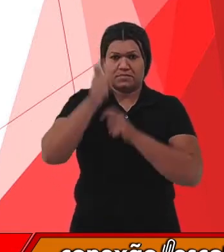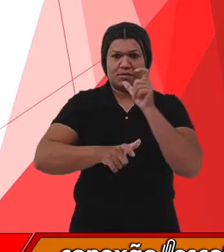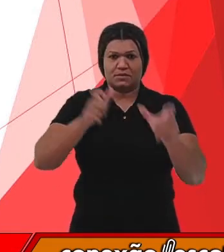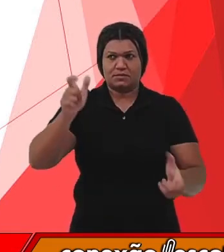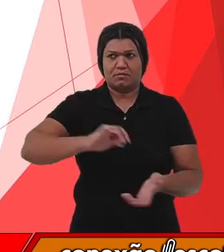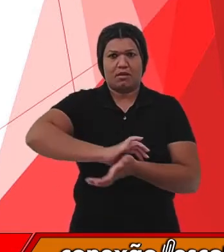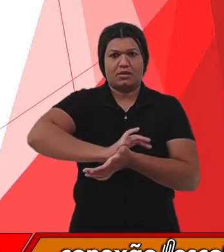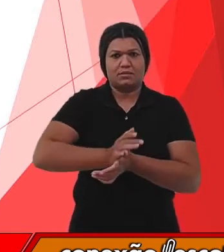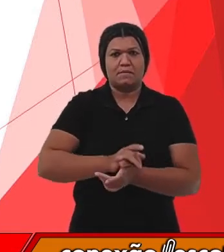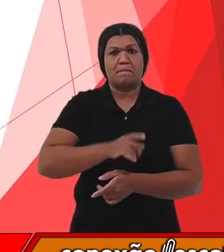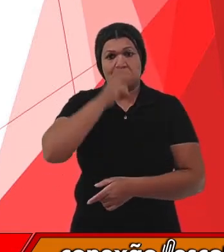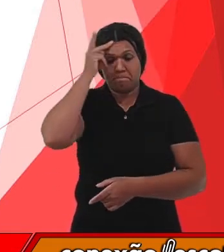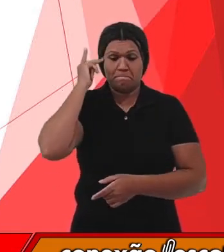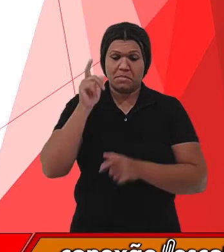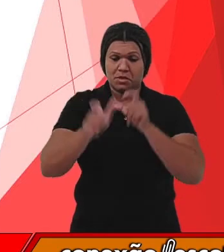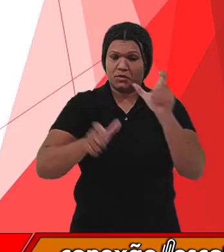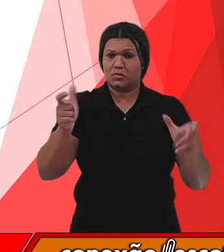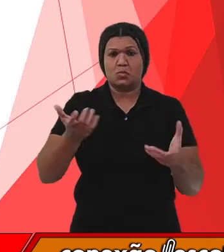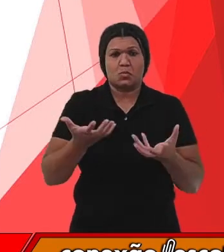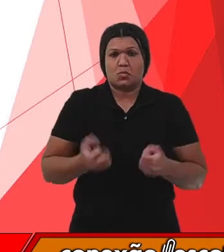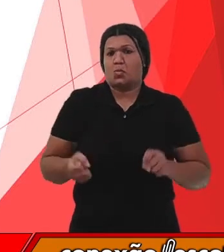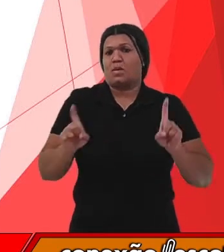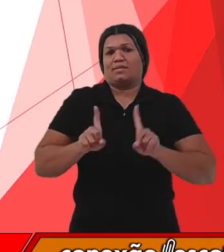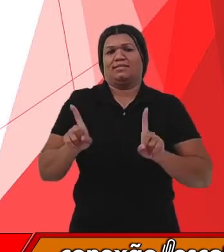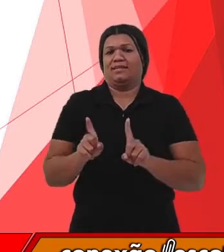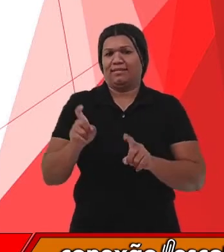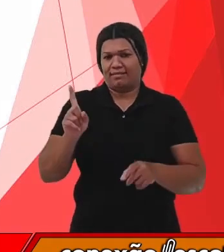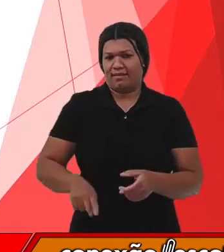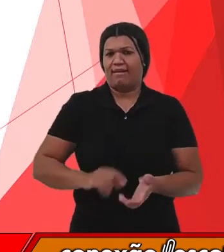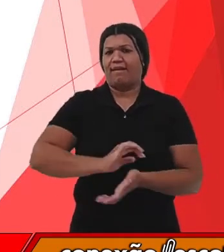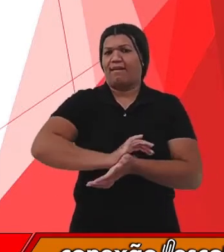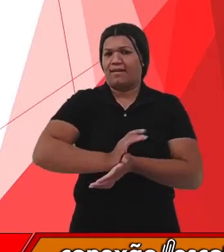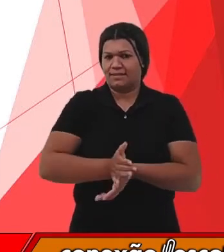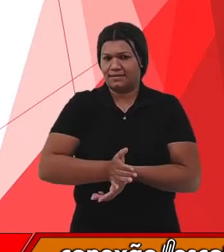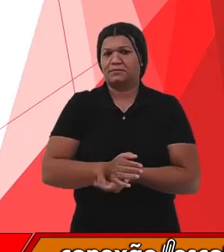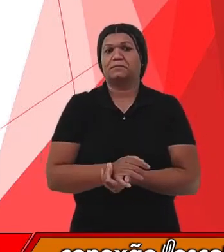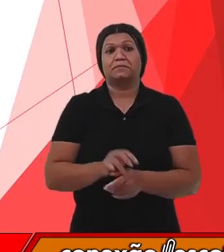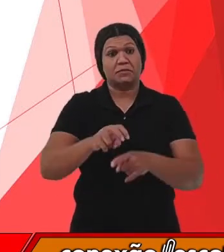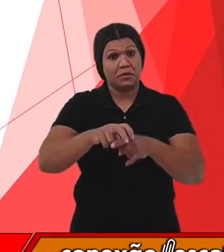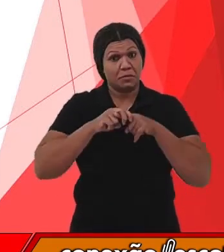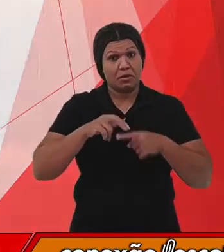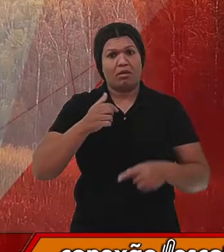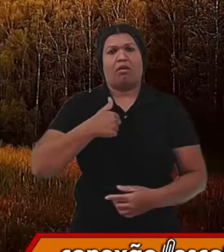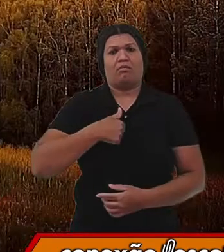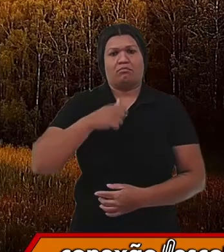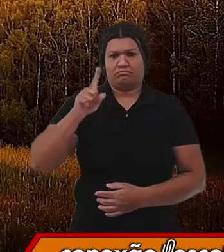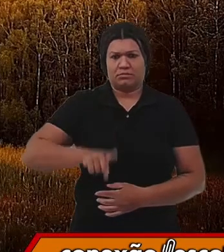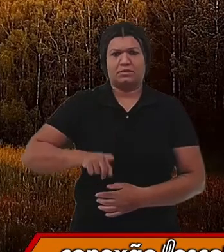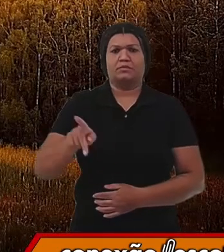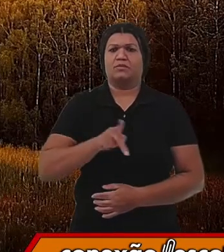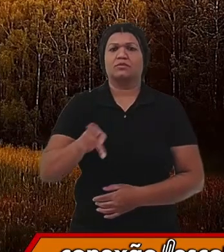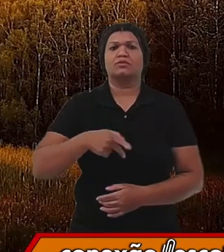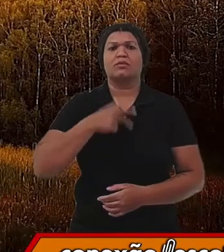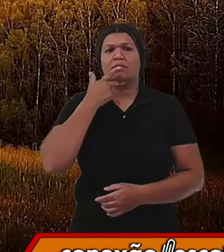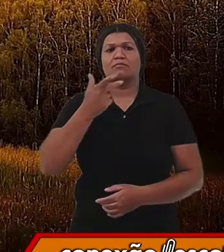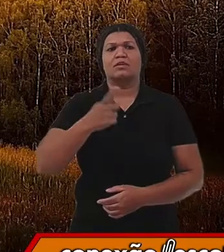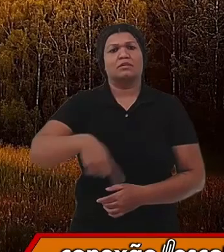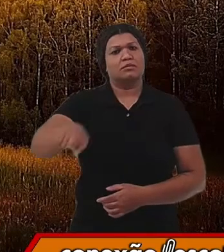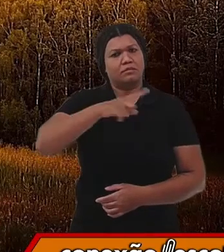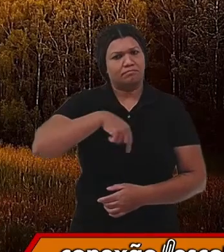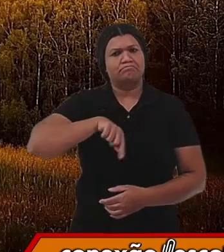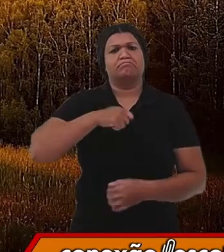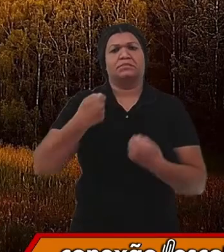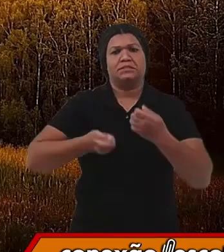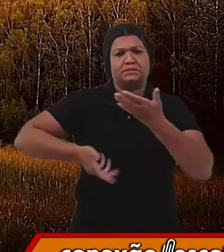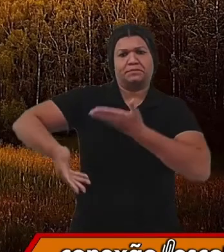assumem como racistas. Por isso que, como professor, eu digo que nós precisamos discutir e